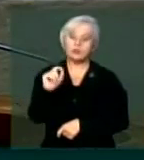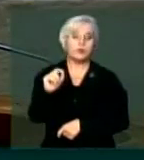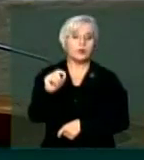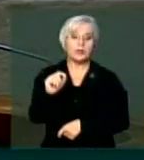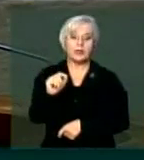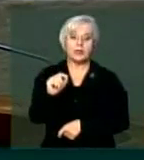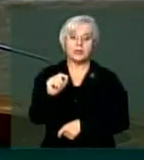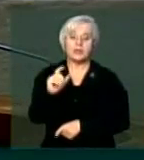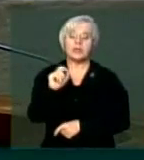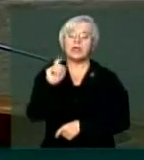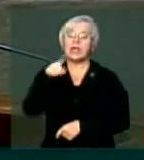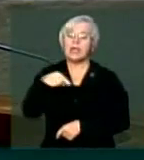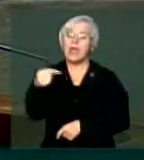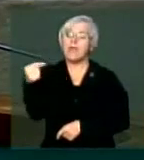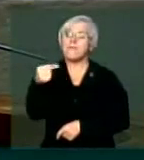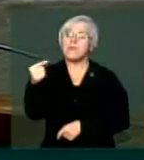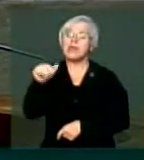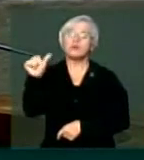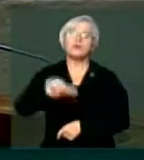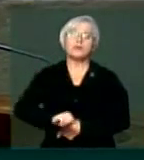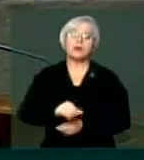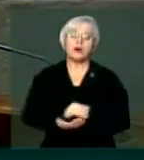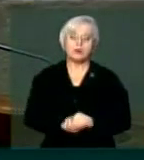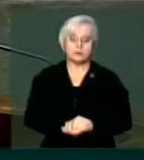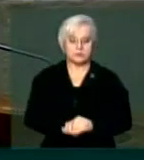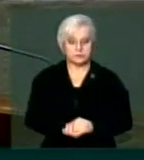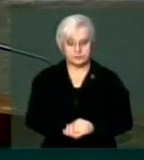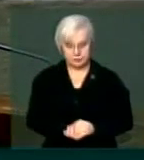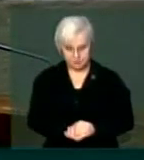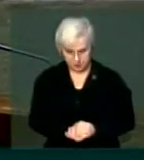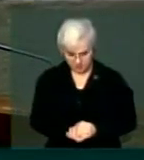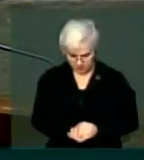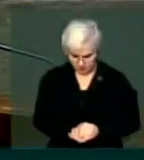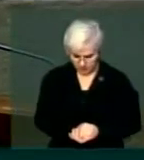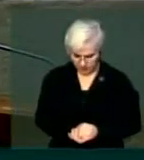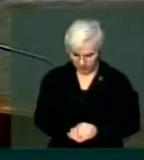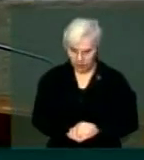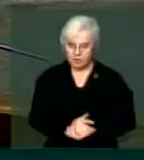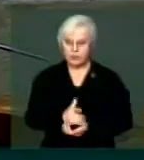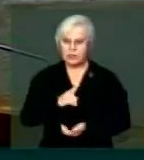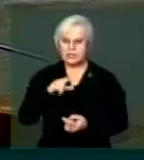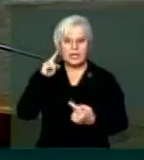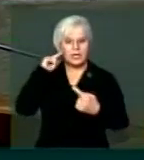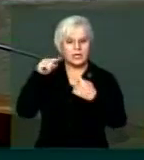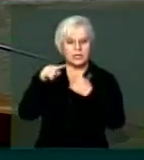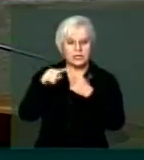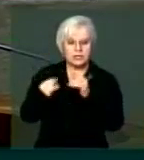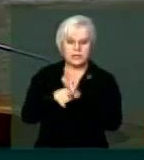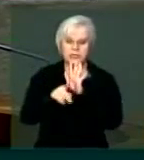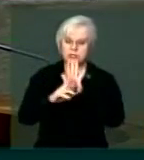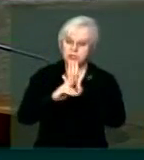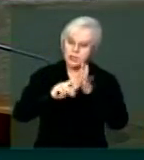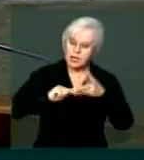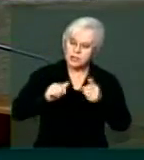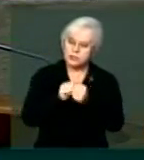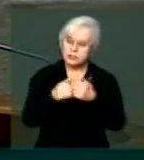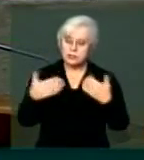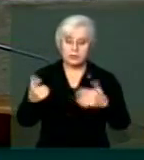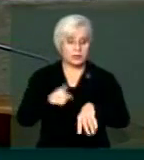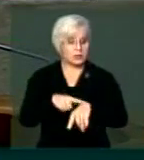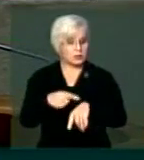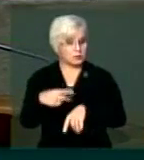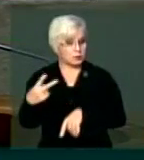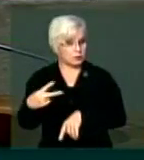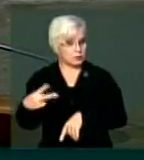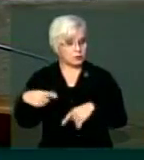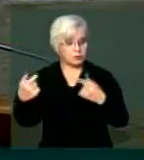primeiro turno, você escolheu o seu programa, o seu projeto, a sua proposta, aquela que tem identidade e referência, o segundo turno é o